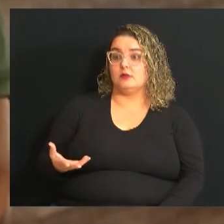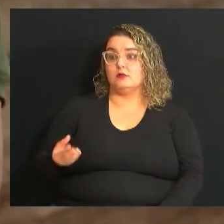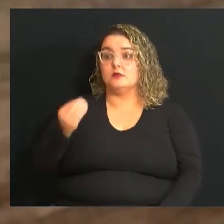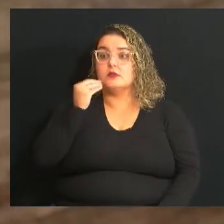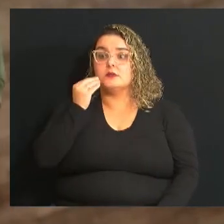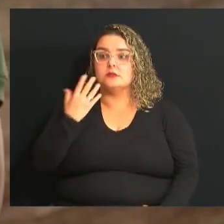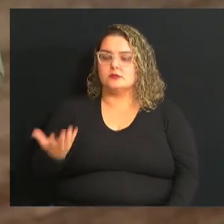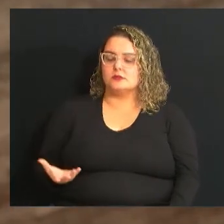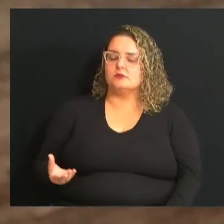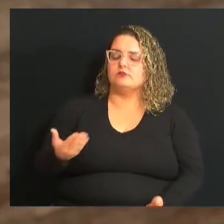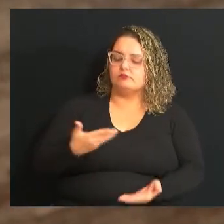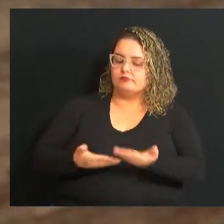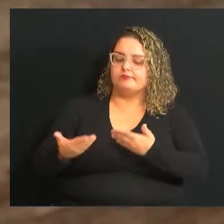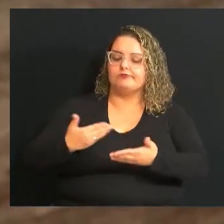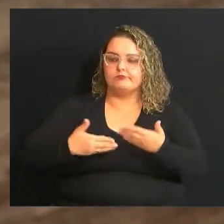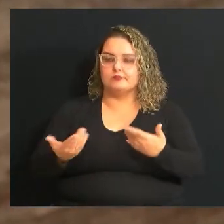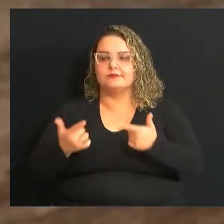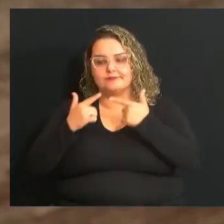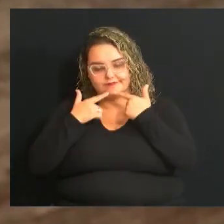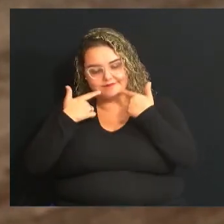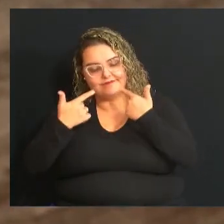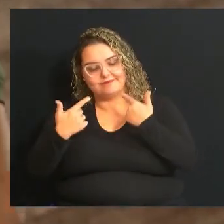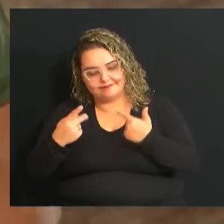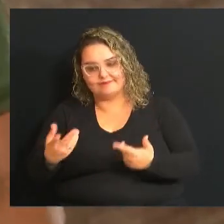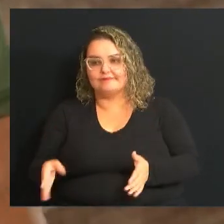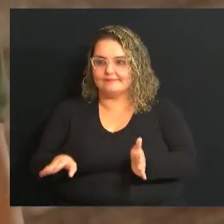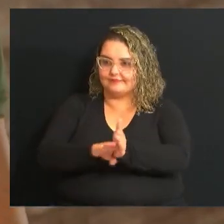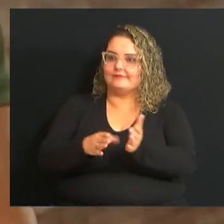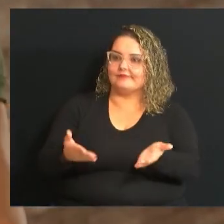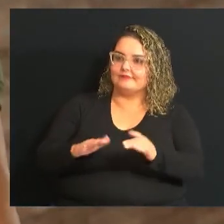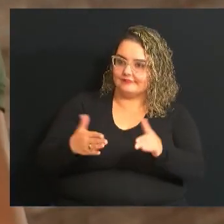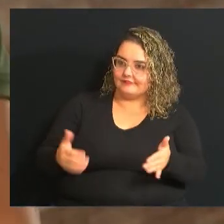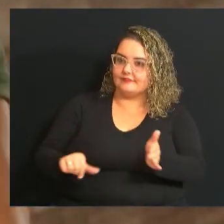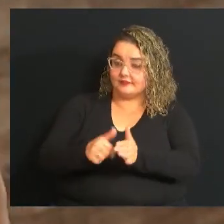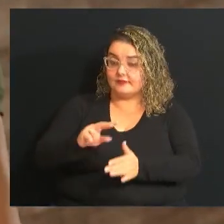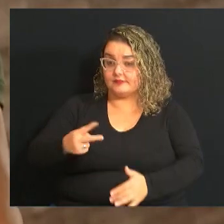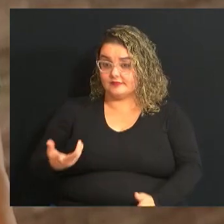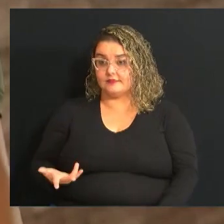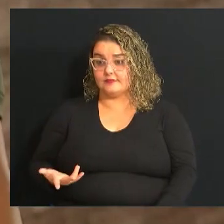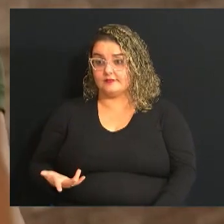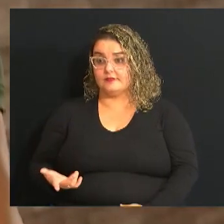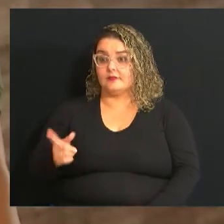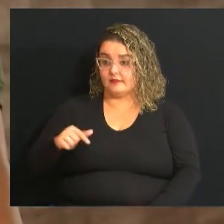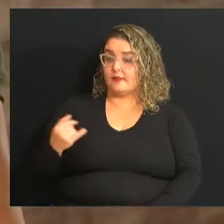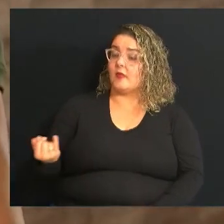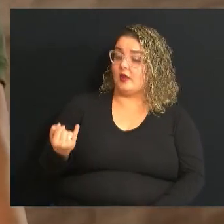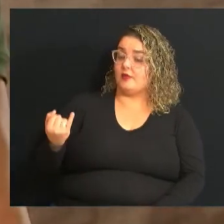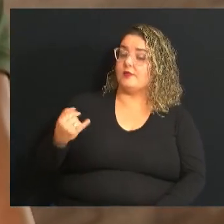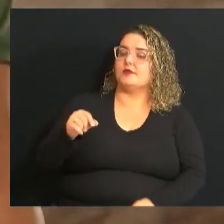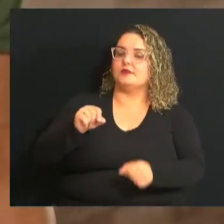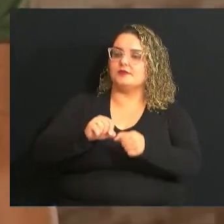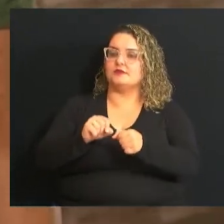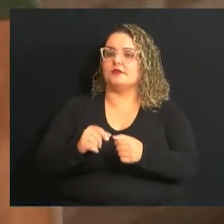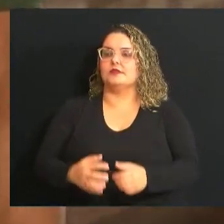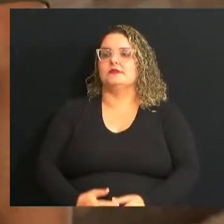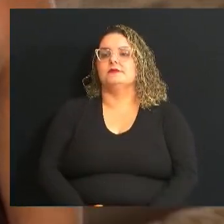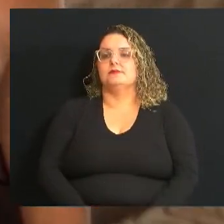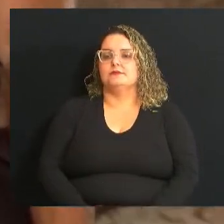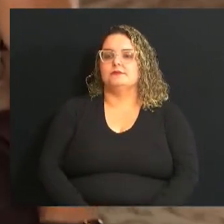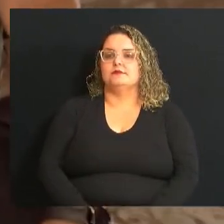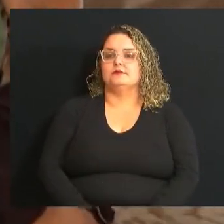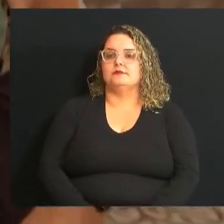esse produto no site dele. Não pode. Não pode. É um abuso que o